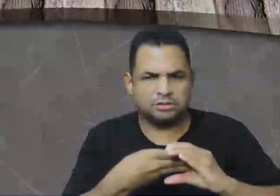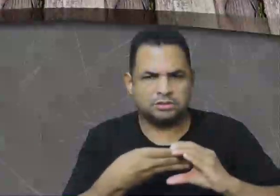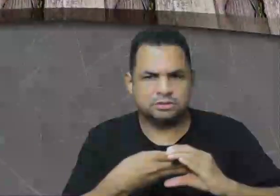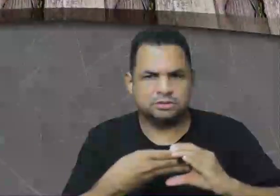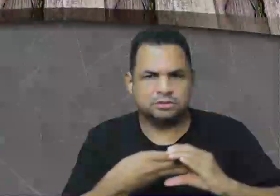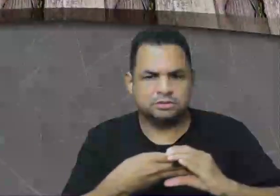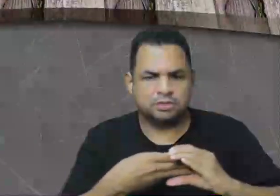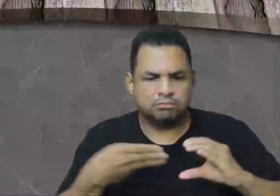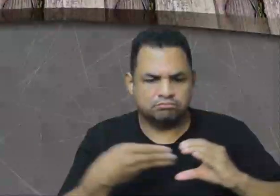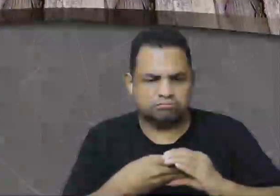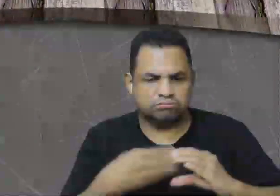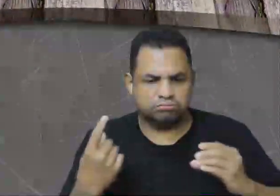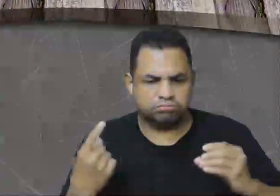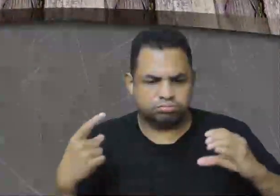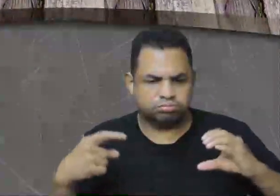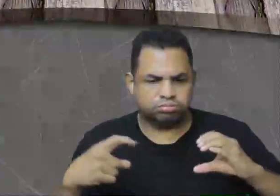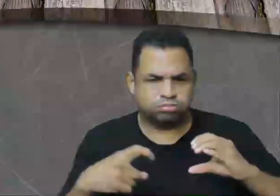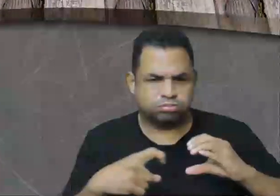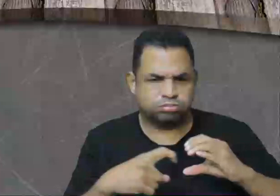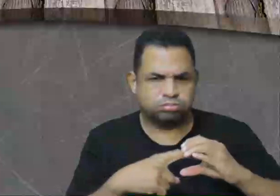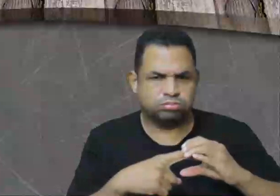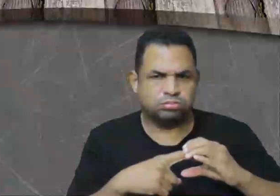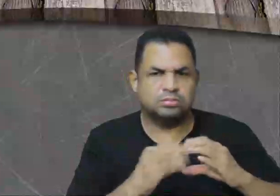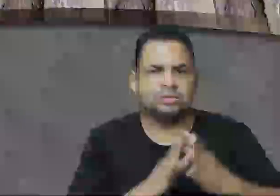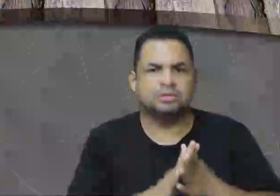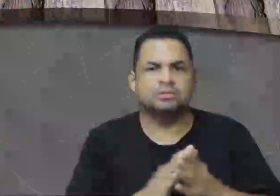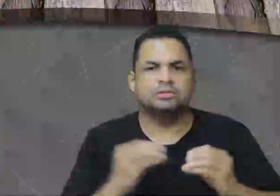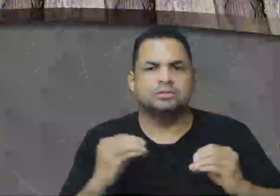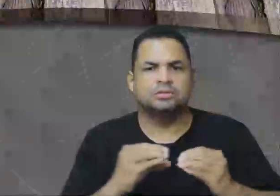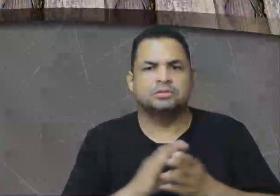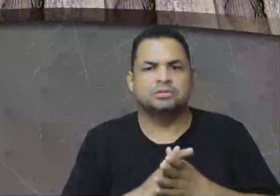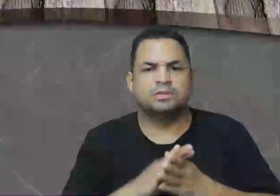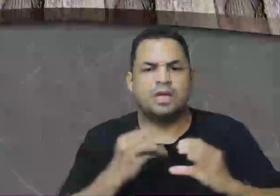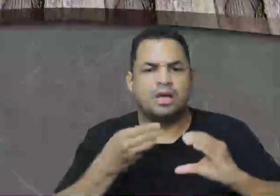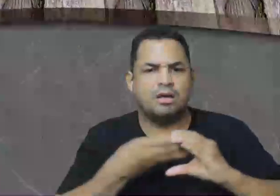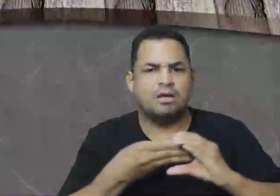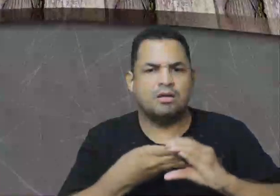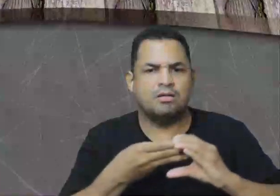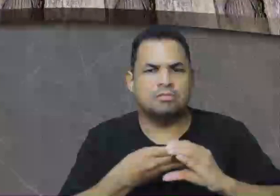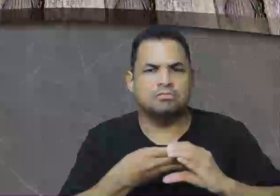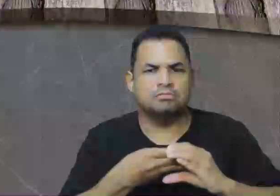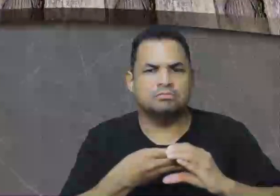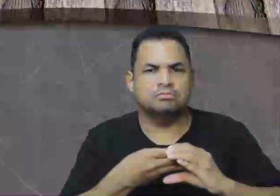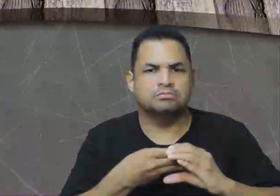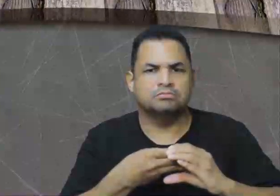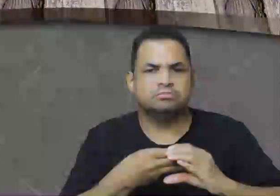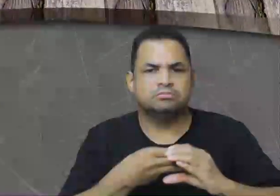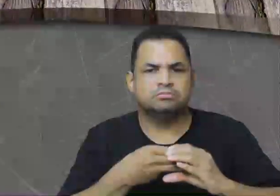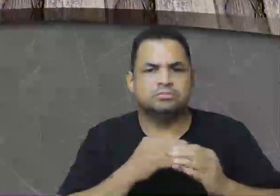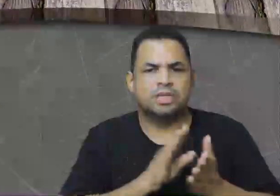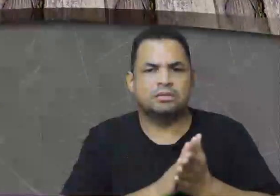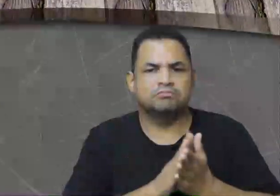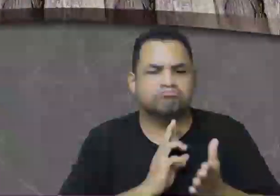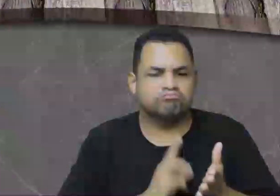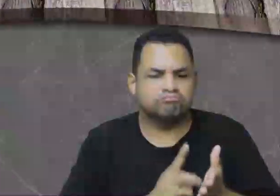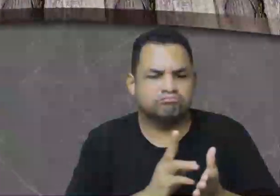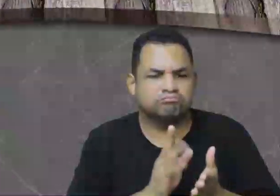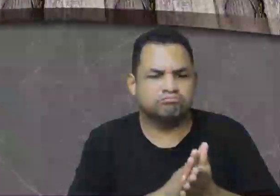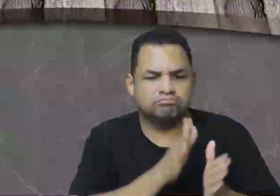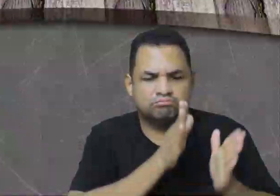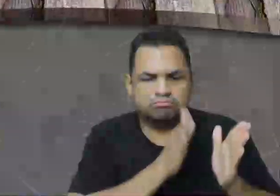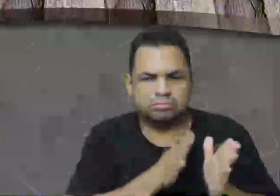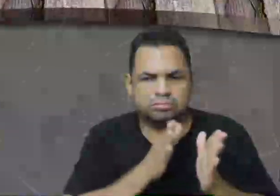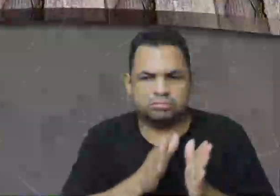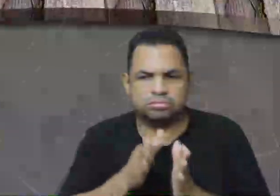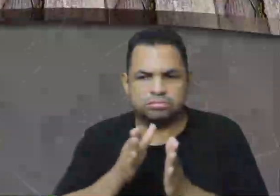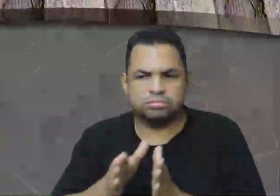A fusão desses dois, e a partir daí, essa célula vai passar por vários